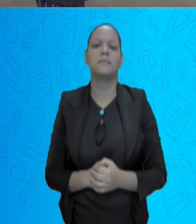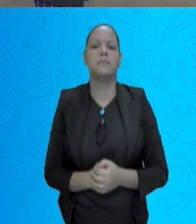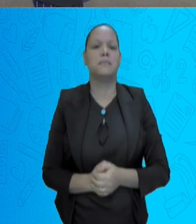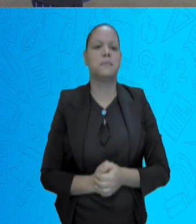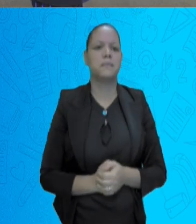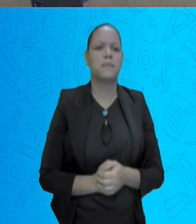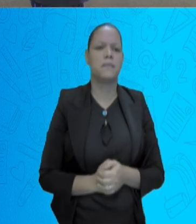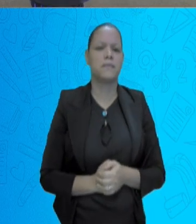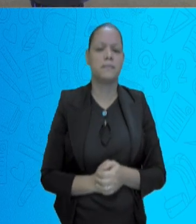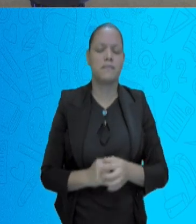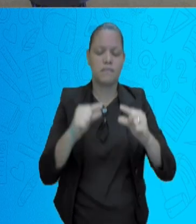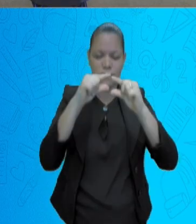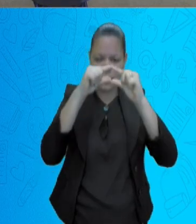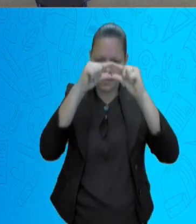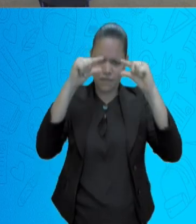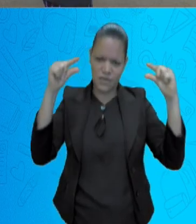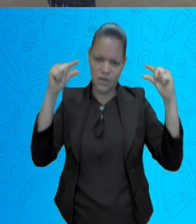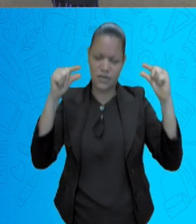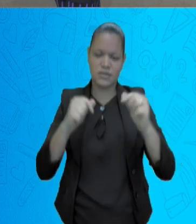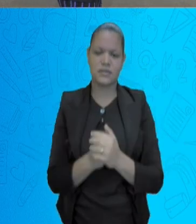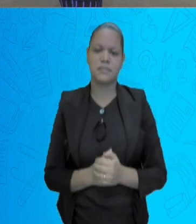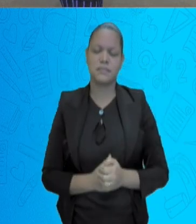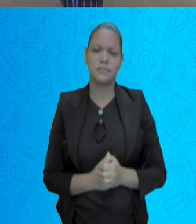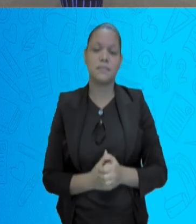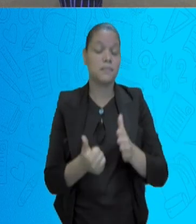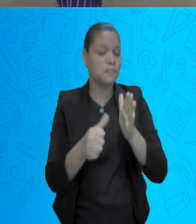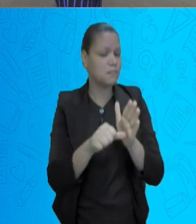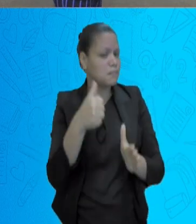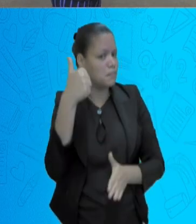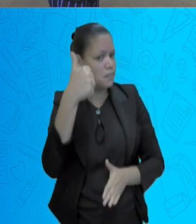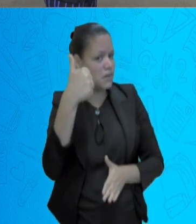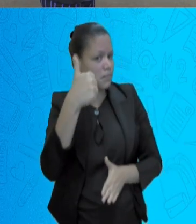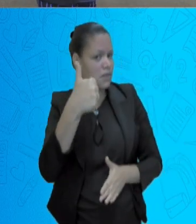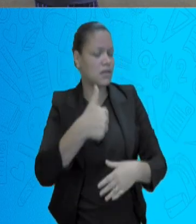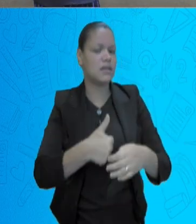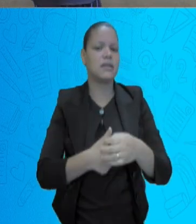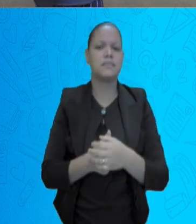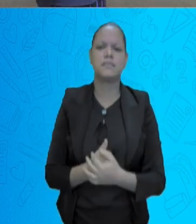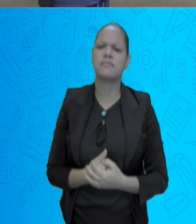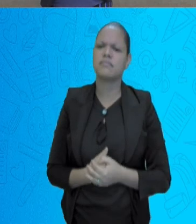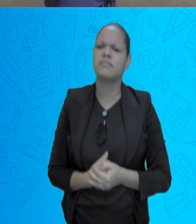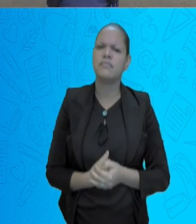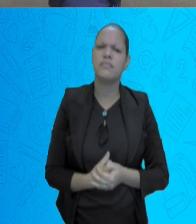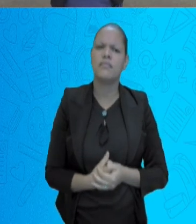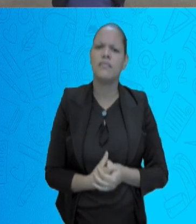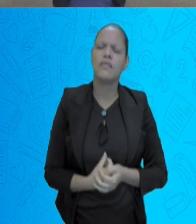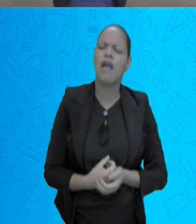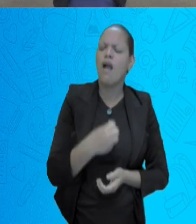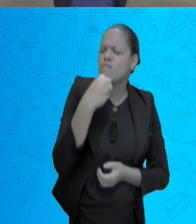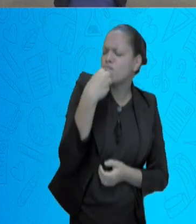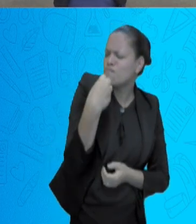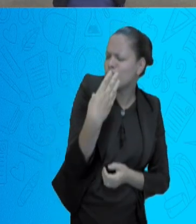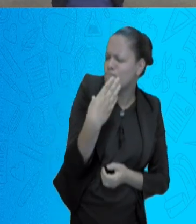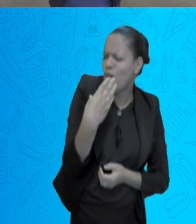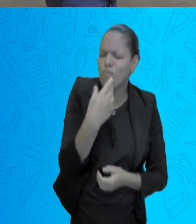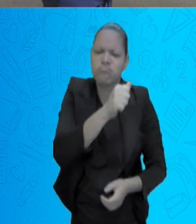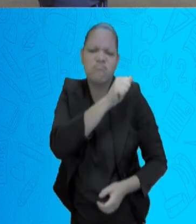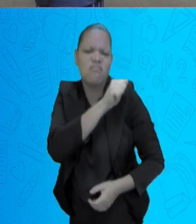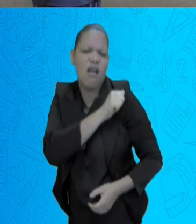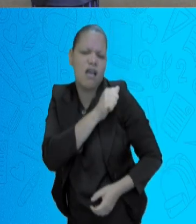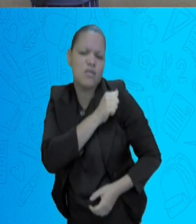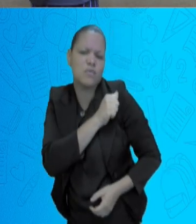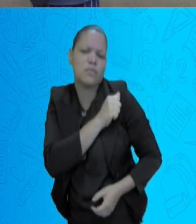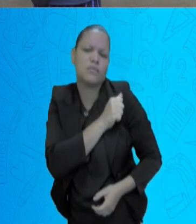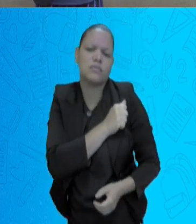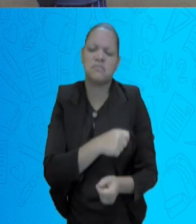final nessas frases. A primeira frase é: o bom aluno não falta às aulas. No